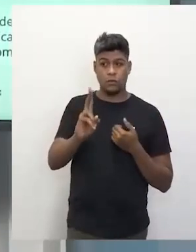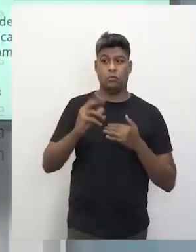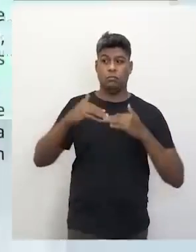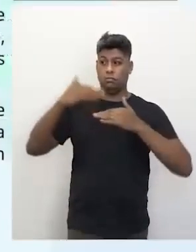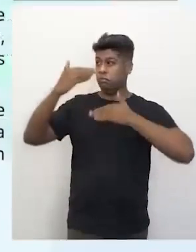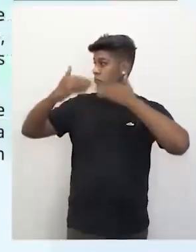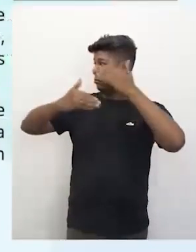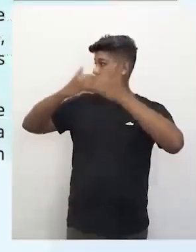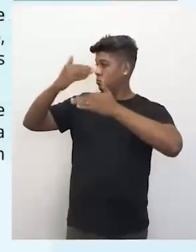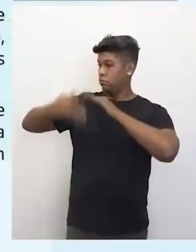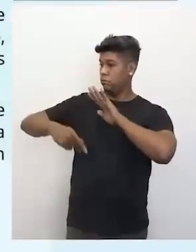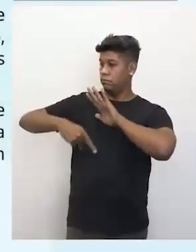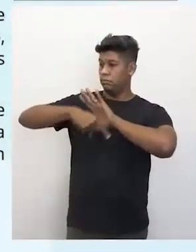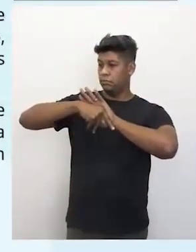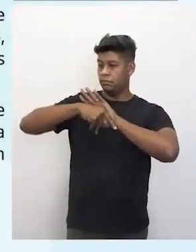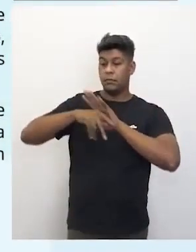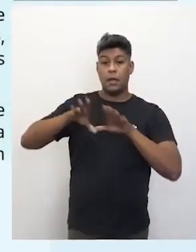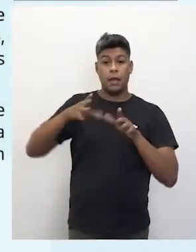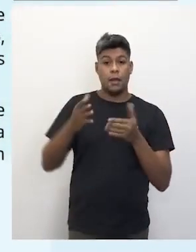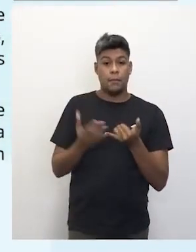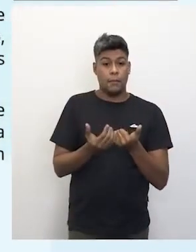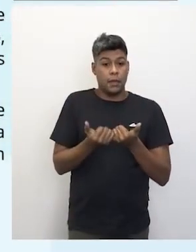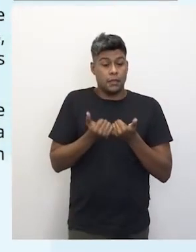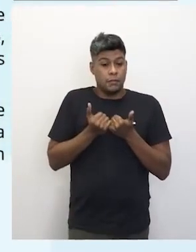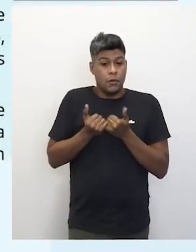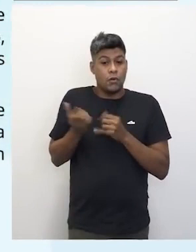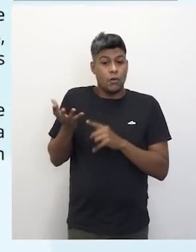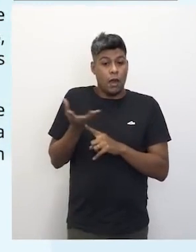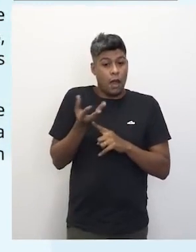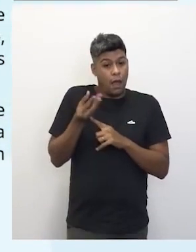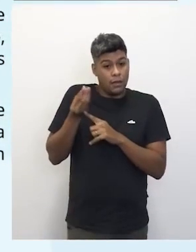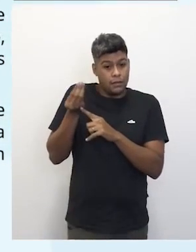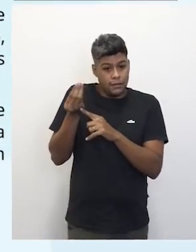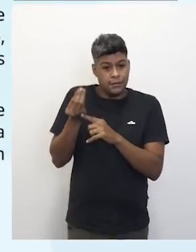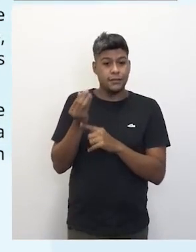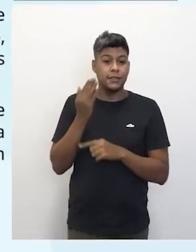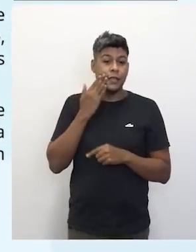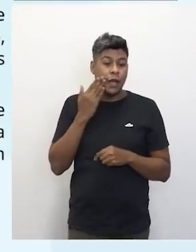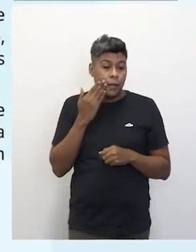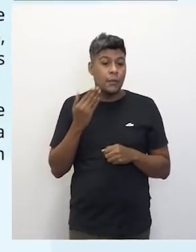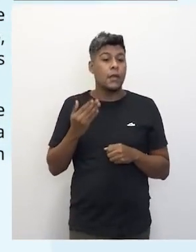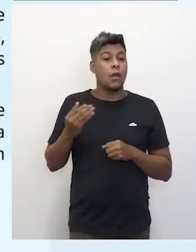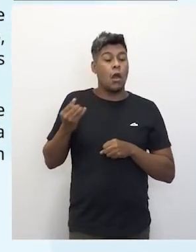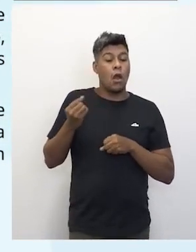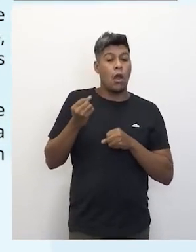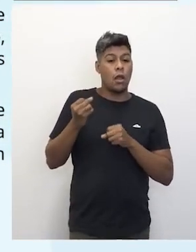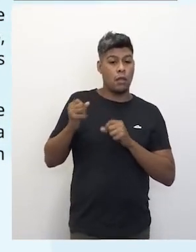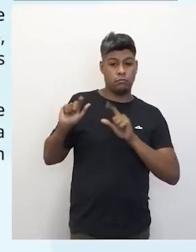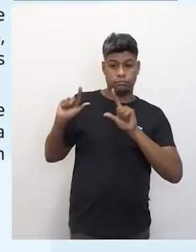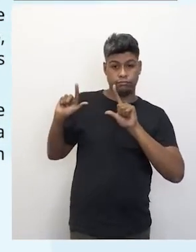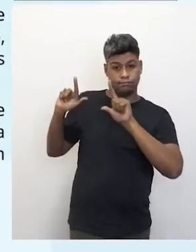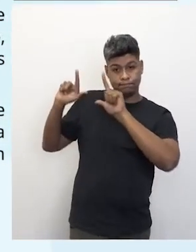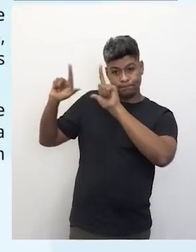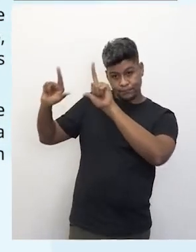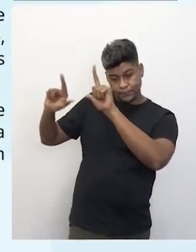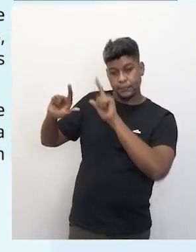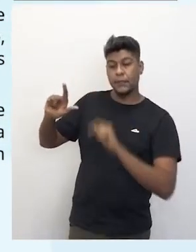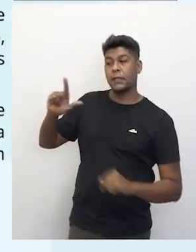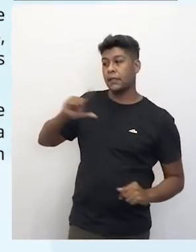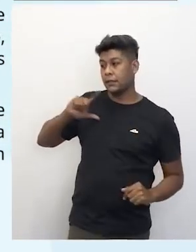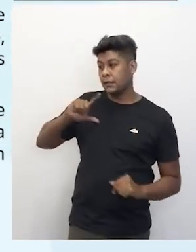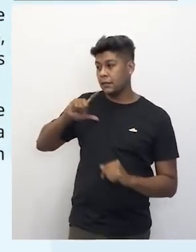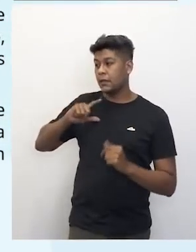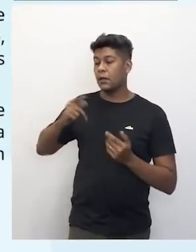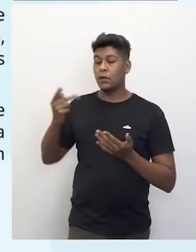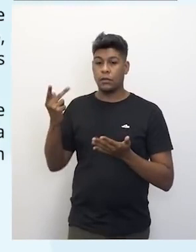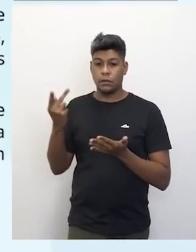de legitimação do patrimônio artístico, né. Então, para que uma obra seja reconhecida, como a gente explicou lá atrás, ela pode ocorrer